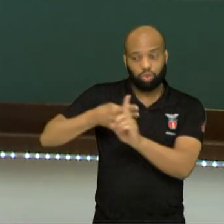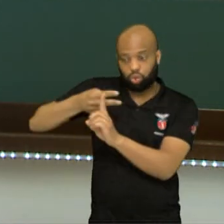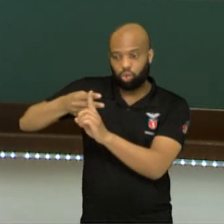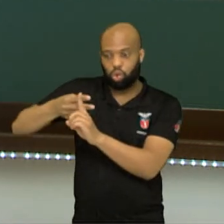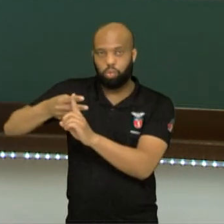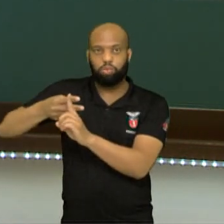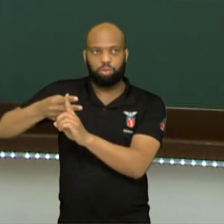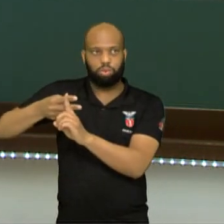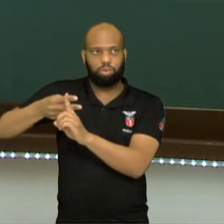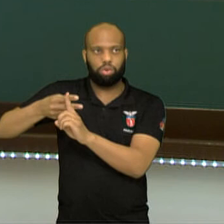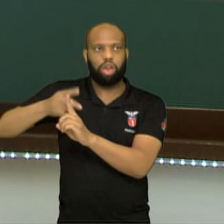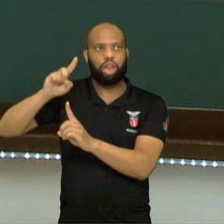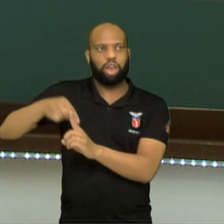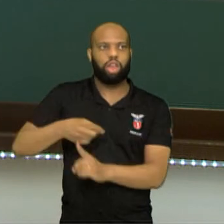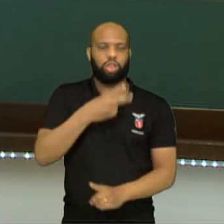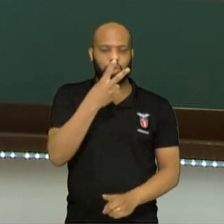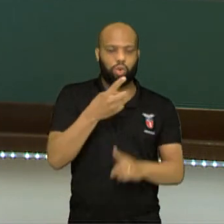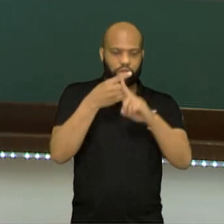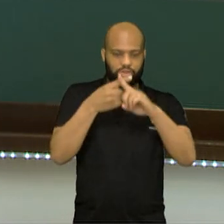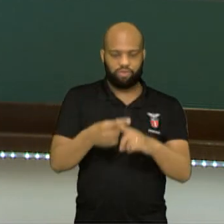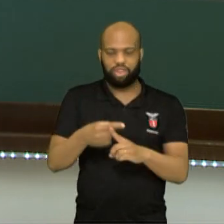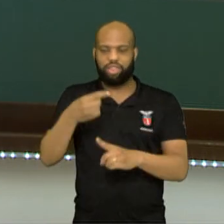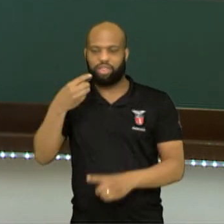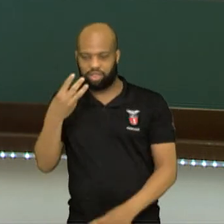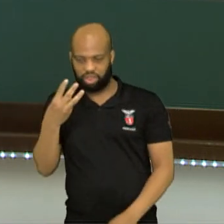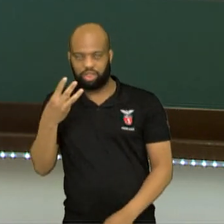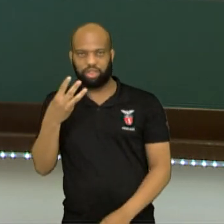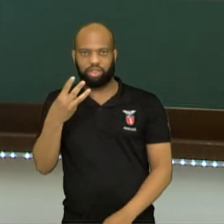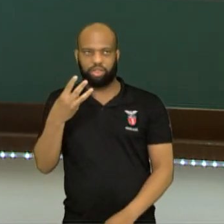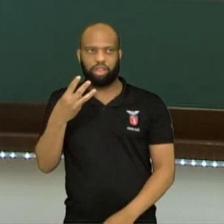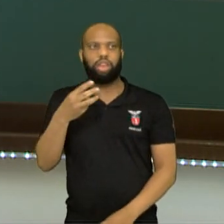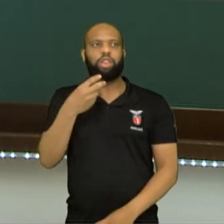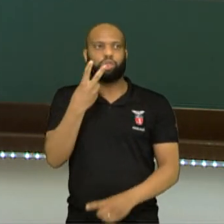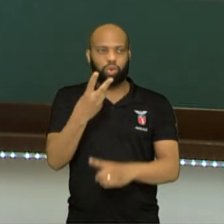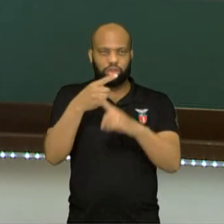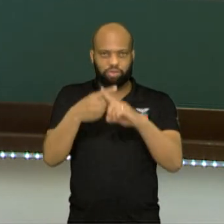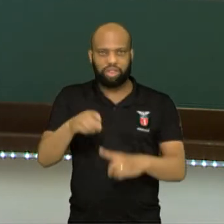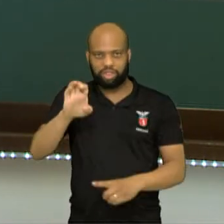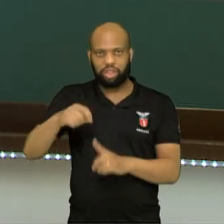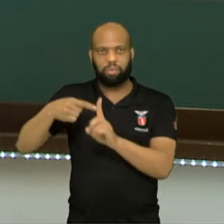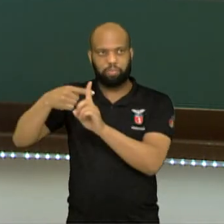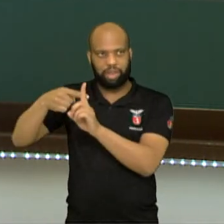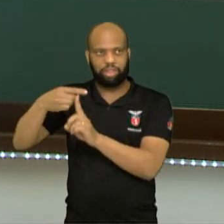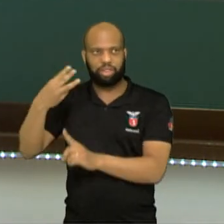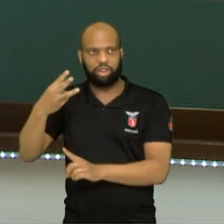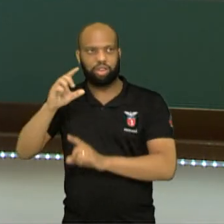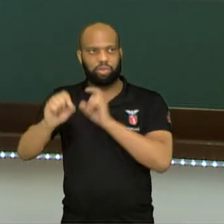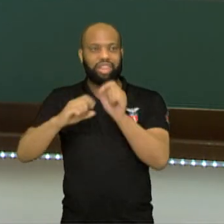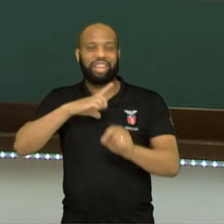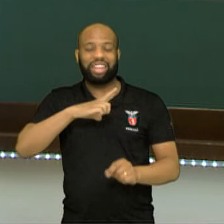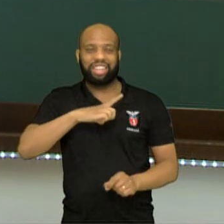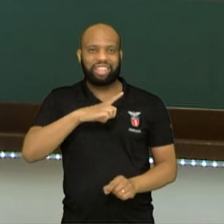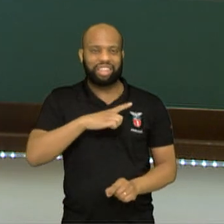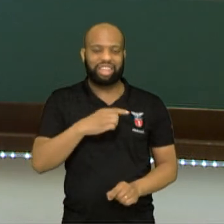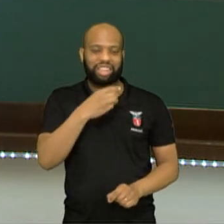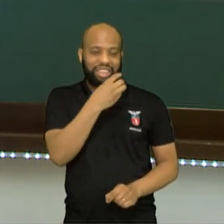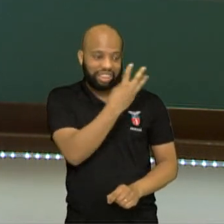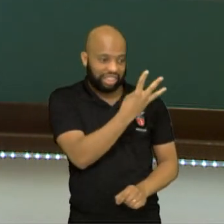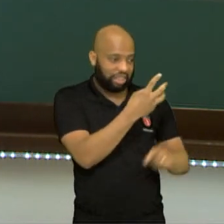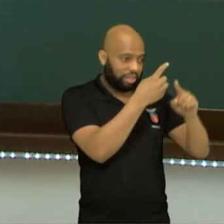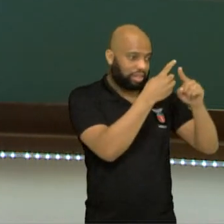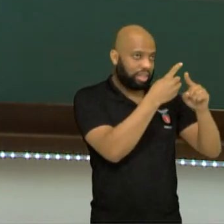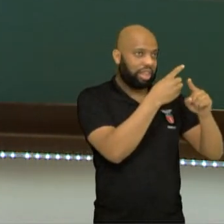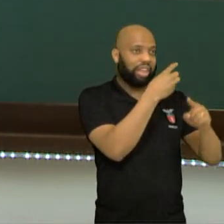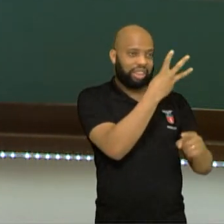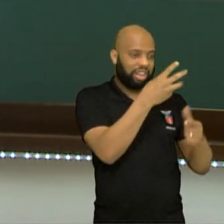segunda nota, 2 vezes E mais 3, divididos por 3 igual a 8. Esse 3 que estava multiplicando, passou para cá,